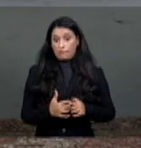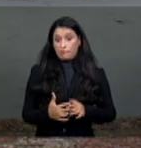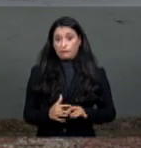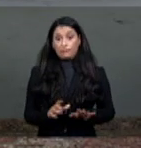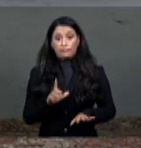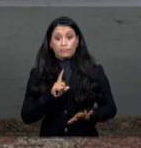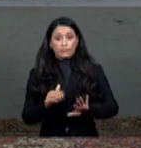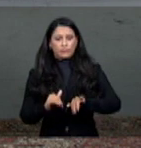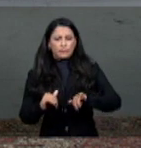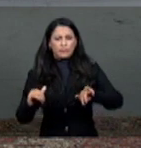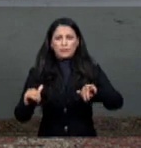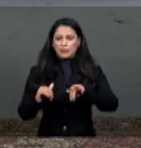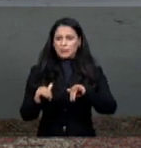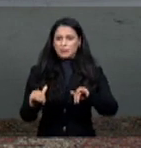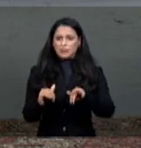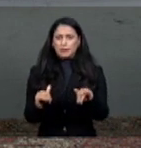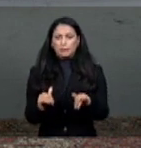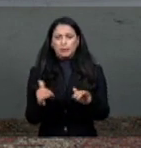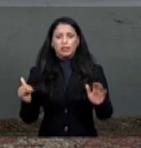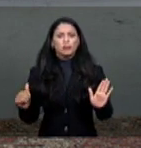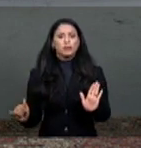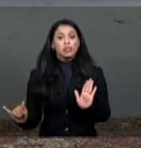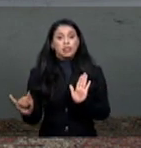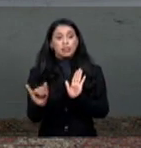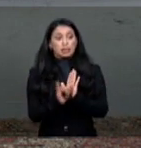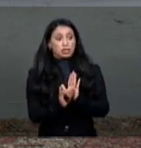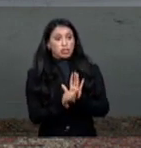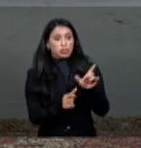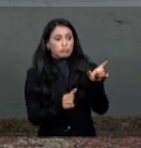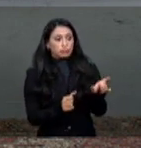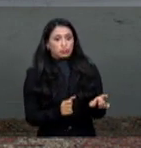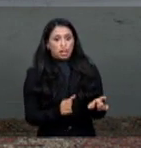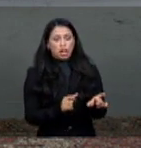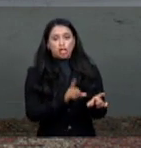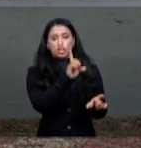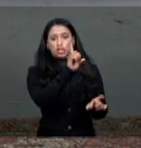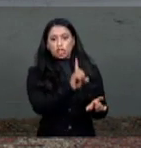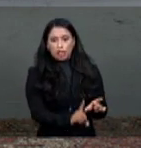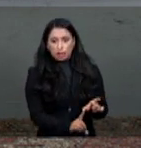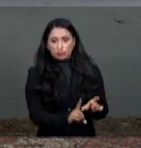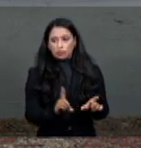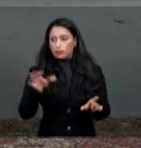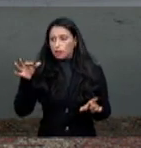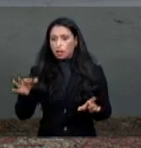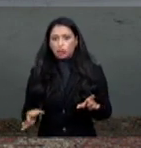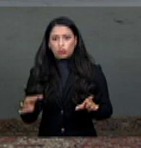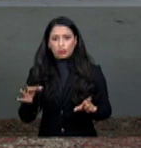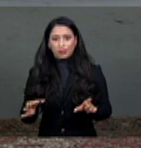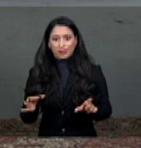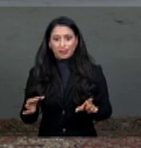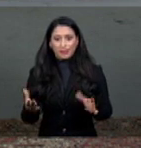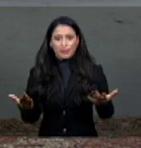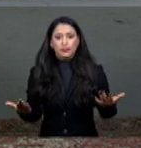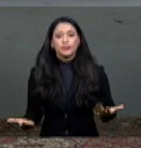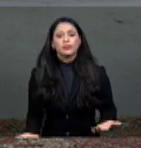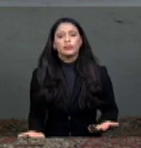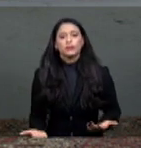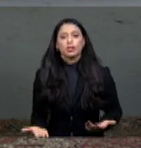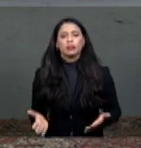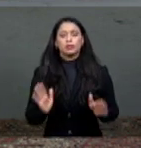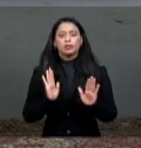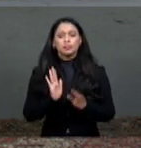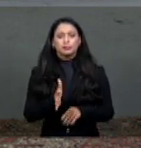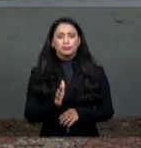desmistificando essa presença identidade entre direito justiça e como exemplo cito já que deve dar que